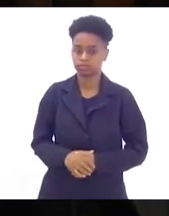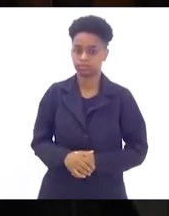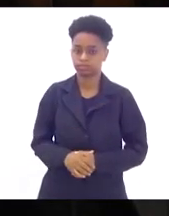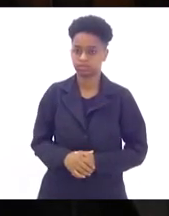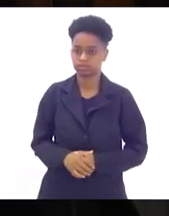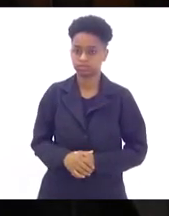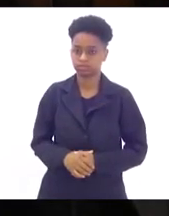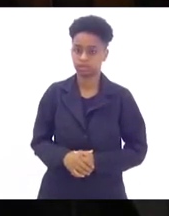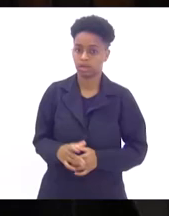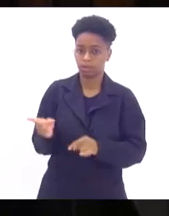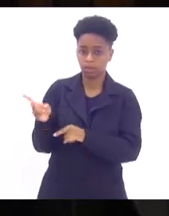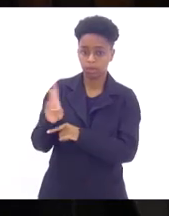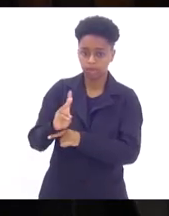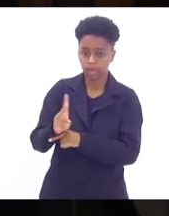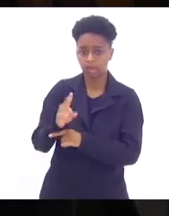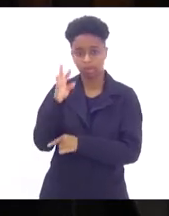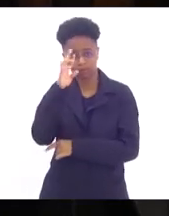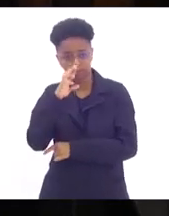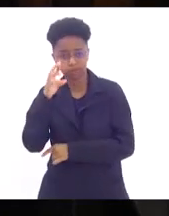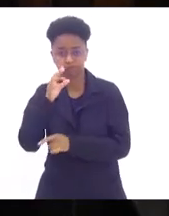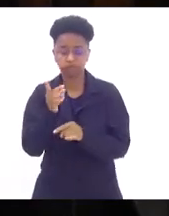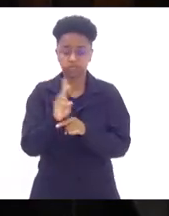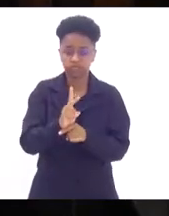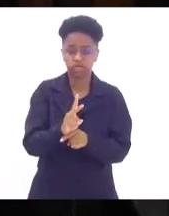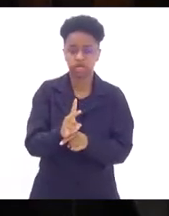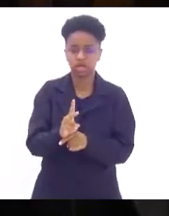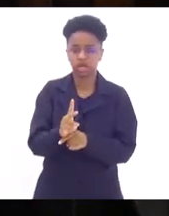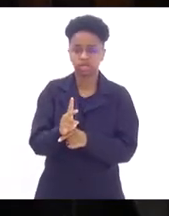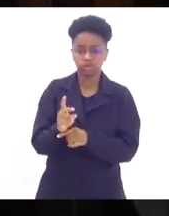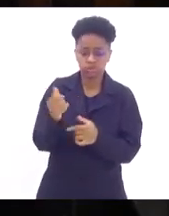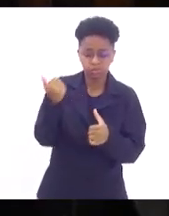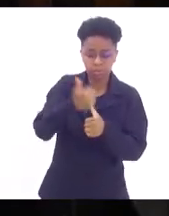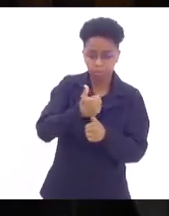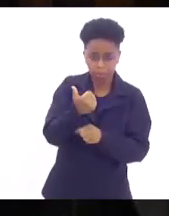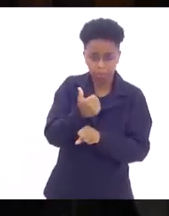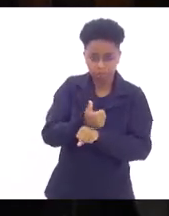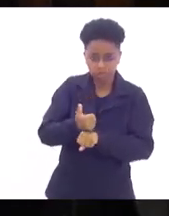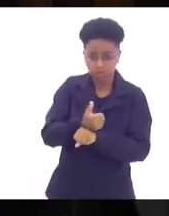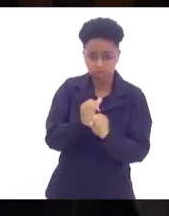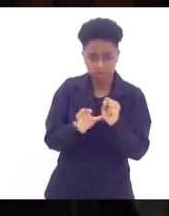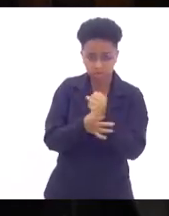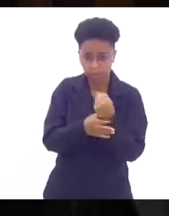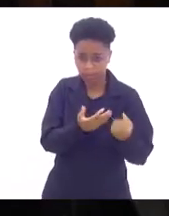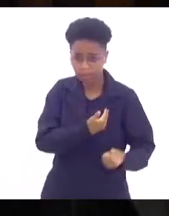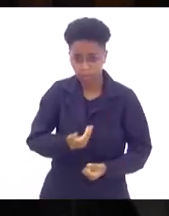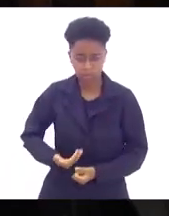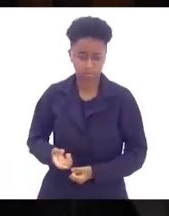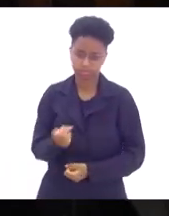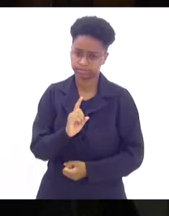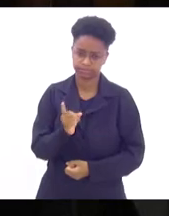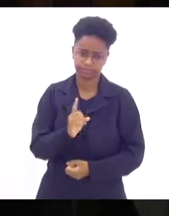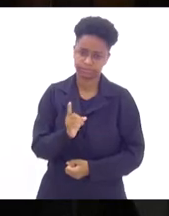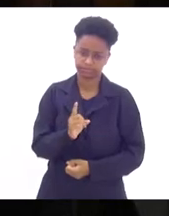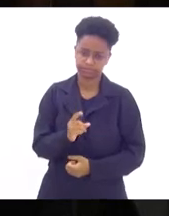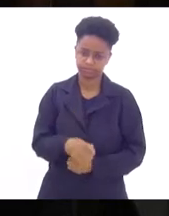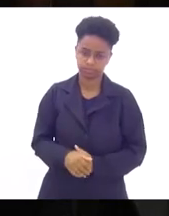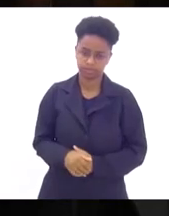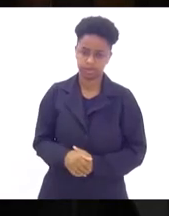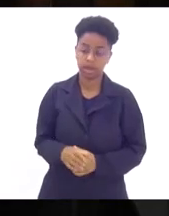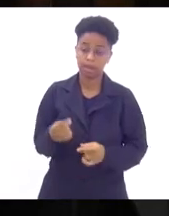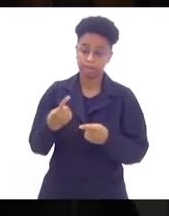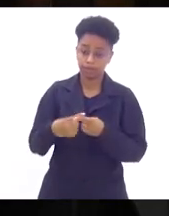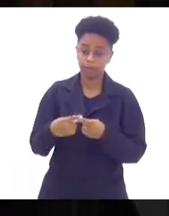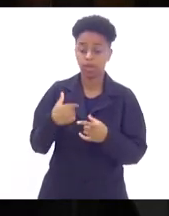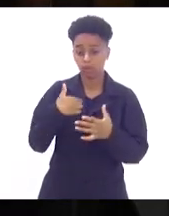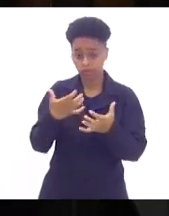porteiro inspetor não substituem profissionais da Segurança Pública naquilo que eles compete aliás eu quero